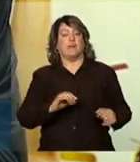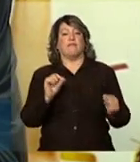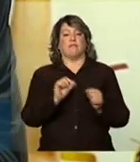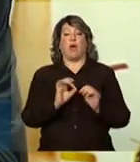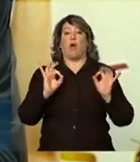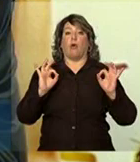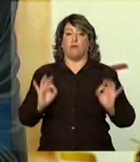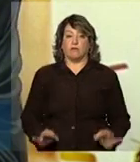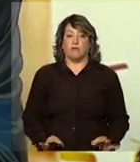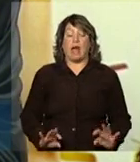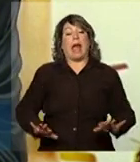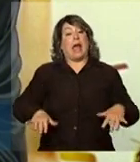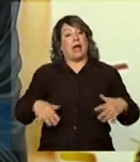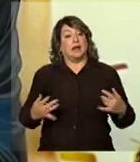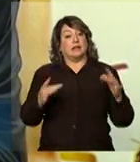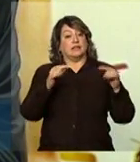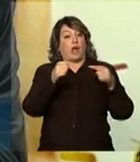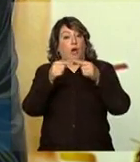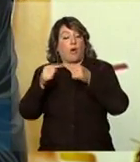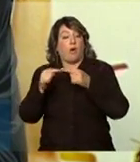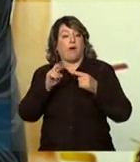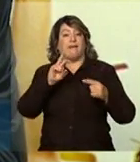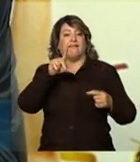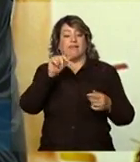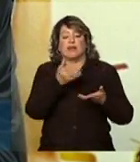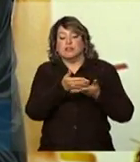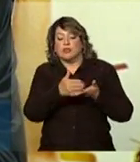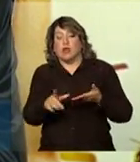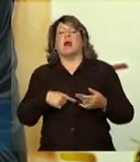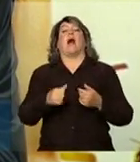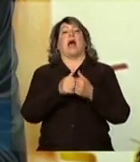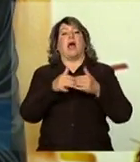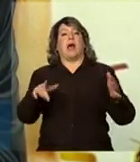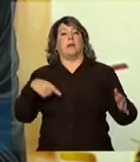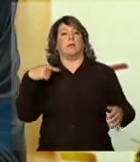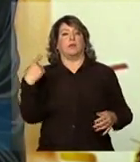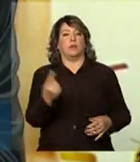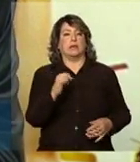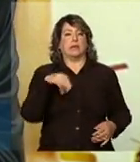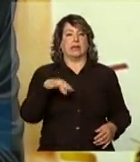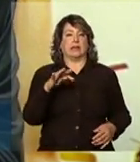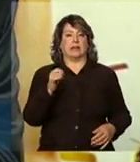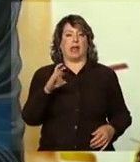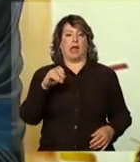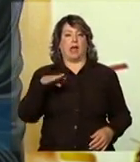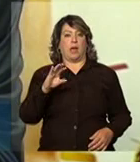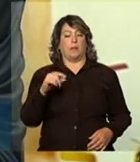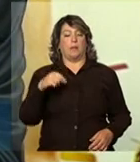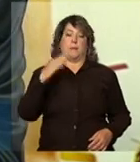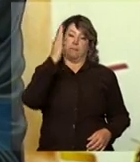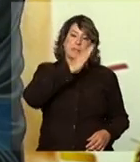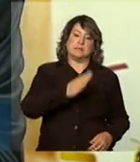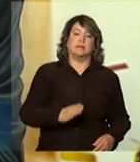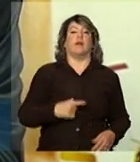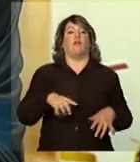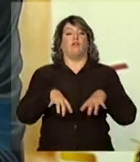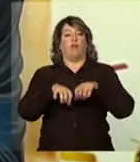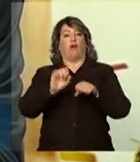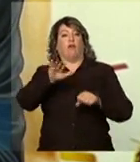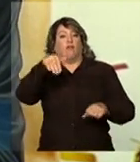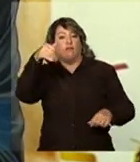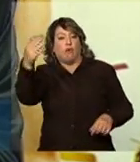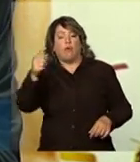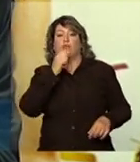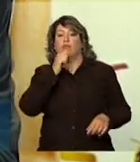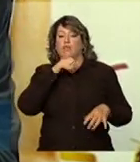confirmação, aí, de acordo com o número de vagas que sobrarem, abre para os intercambistas individuais, médicos brasileiros formados no exterior que